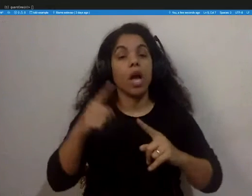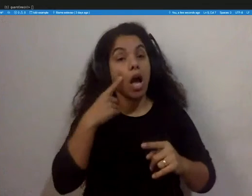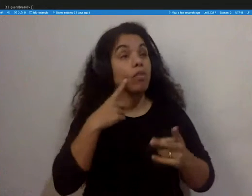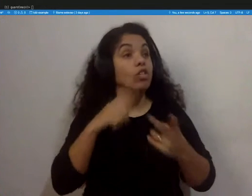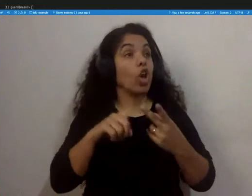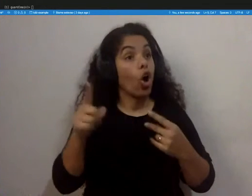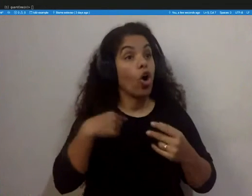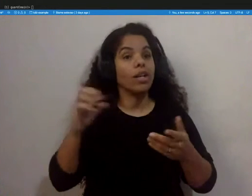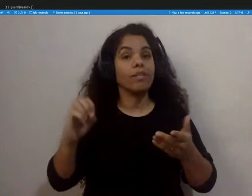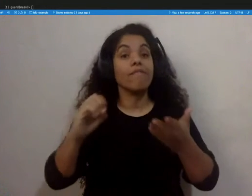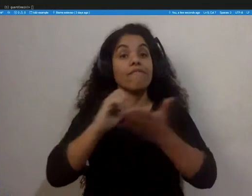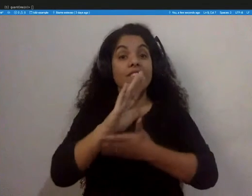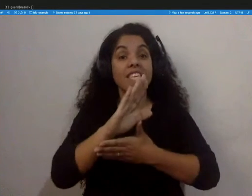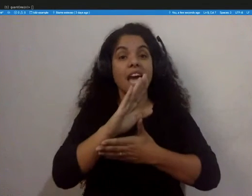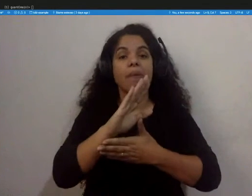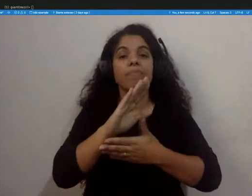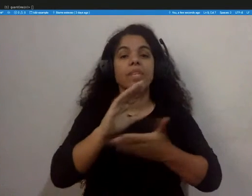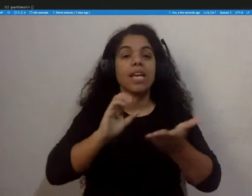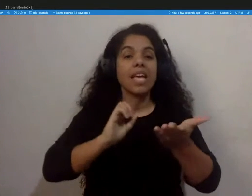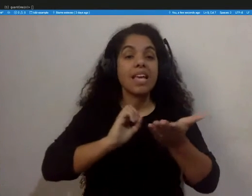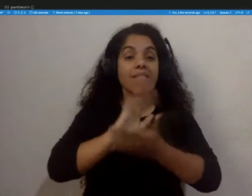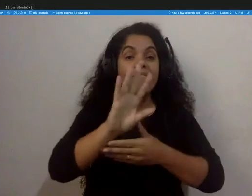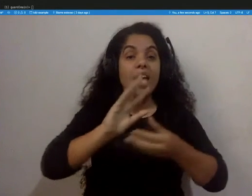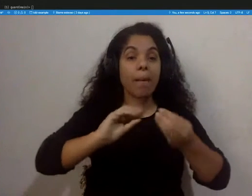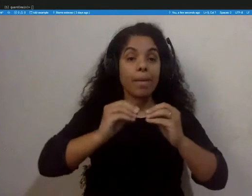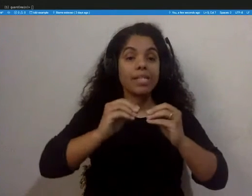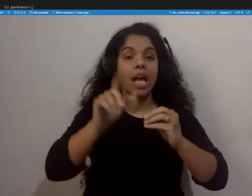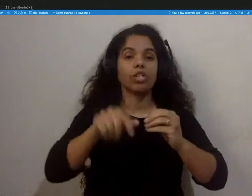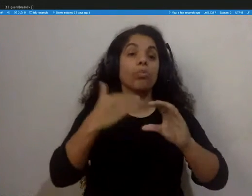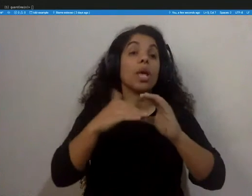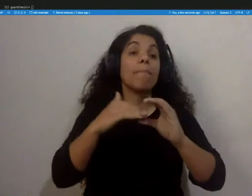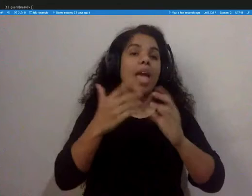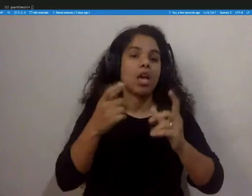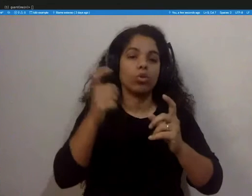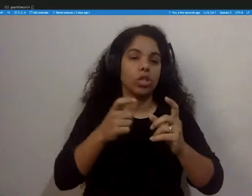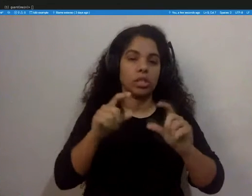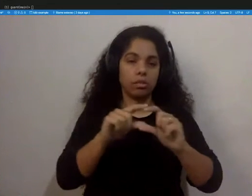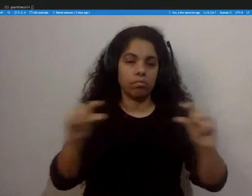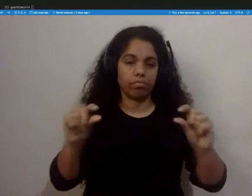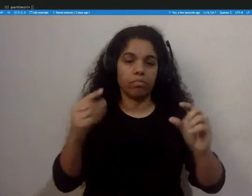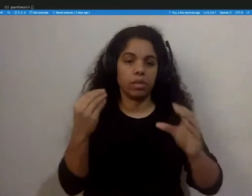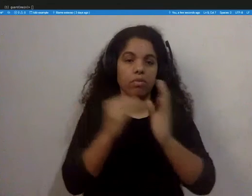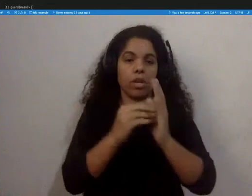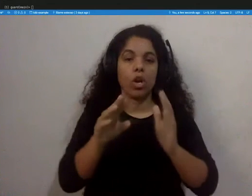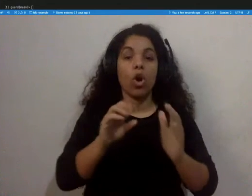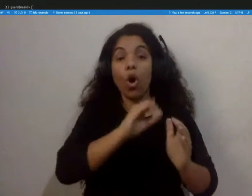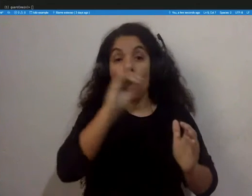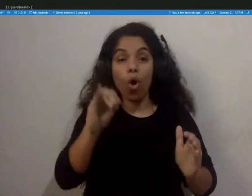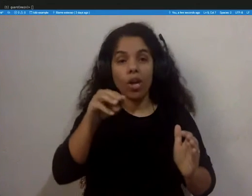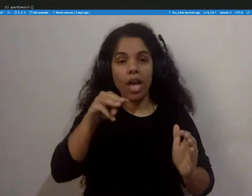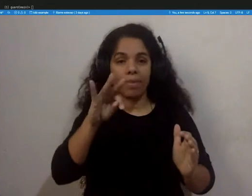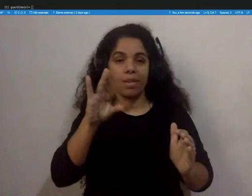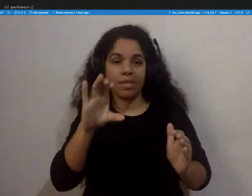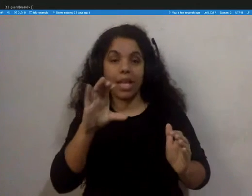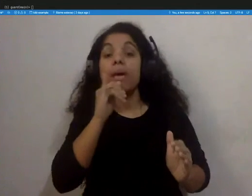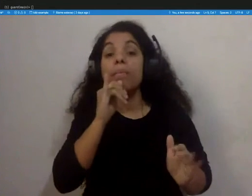envia a mensagem para o e-mail X com essa mensagem aqui, Oi MTC. Vamos criar